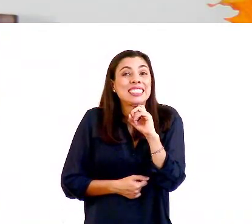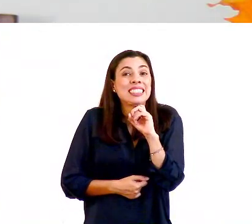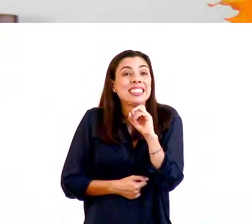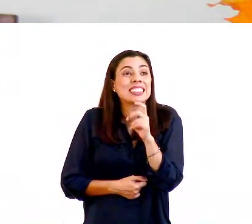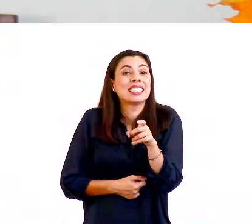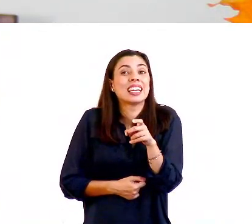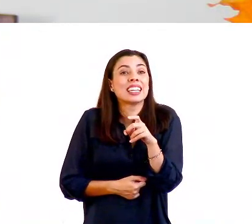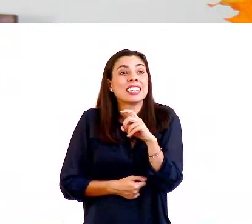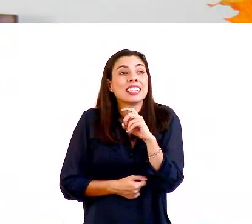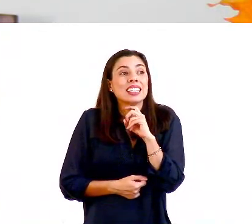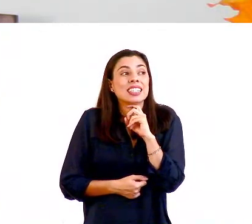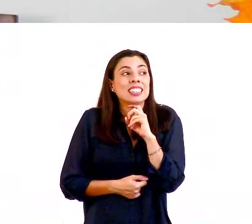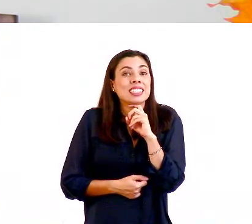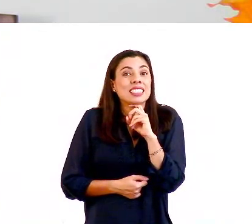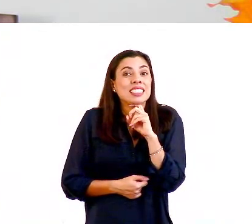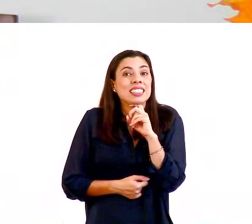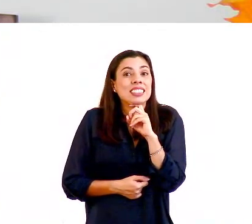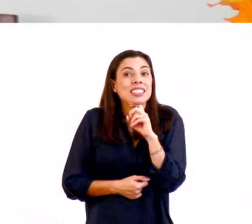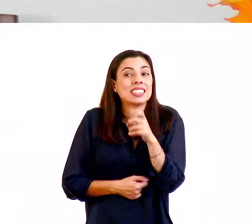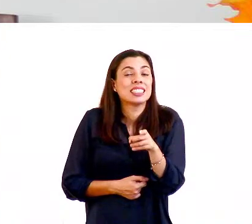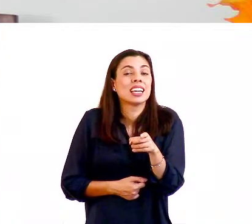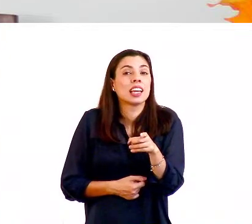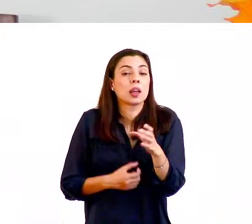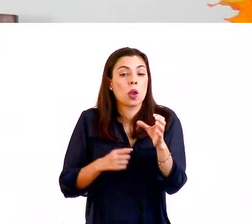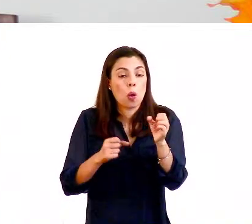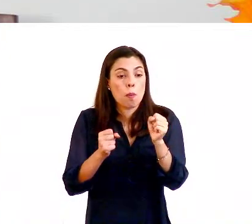sua vida, domina a sua